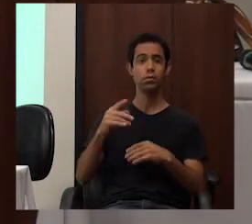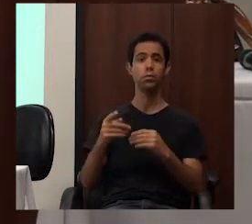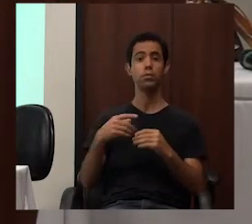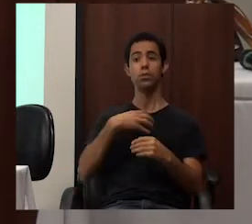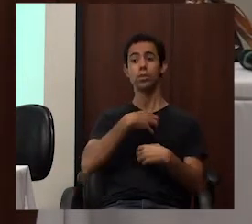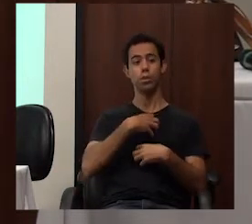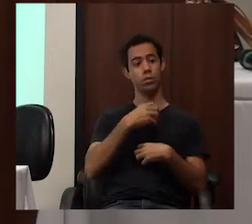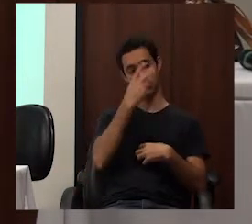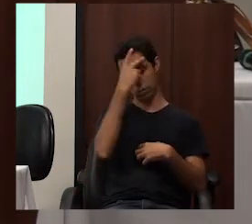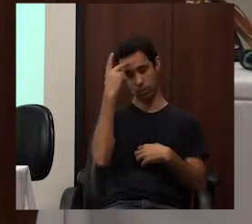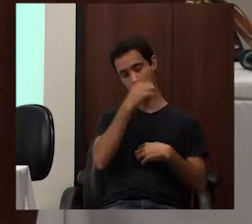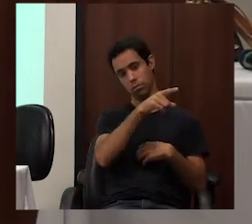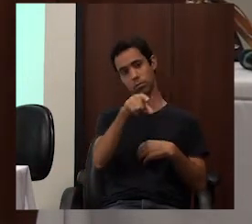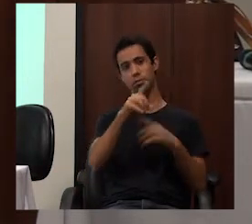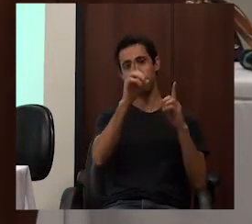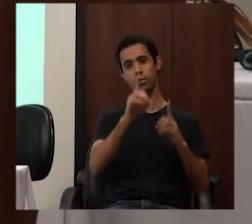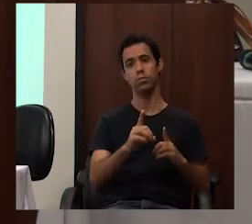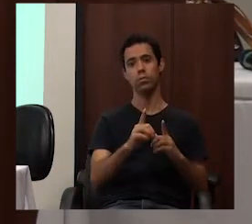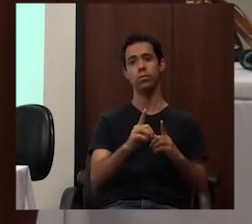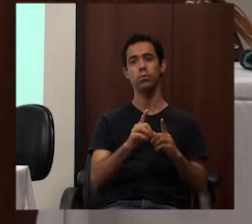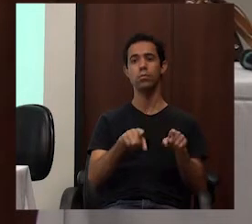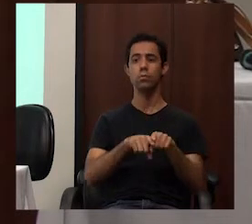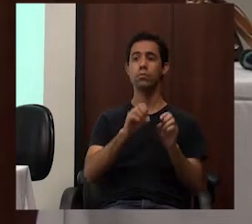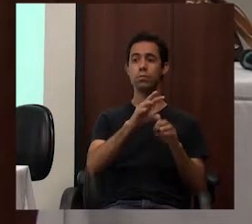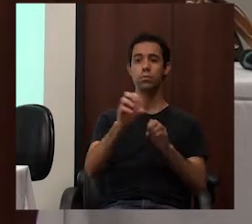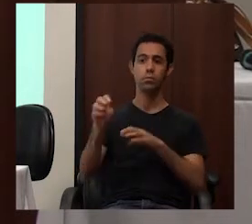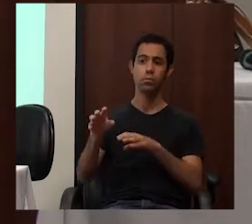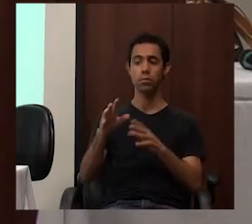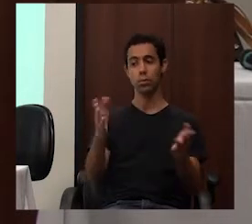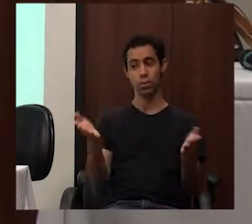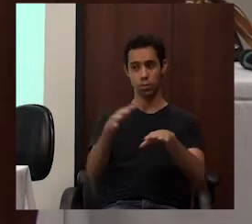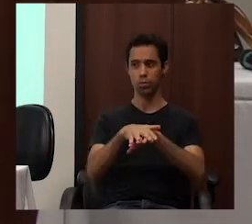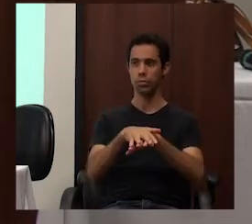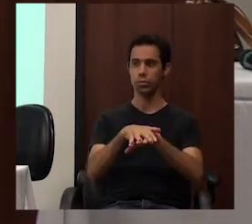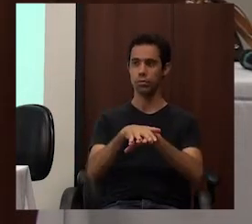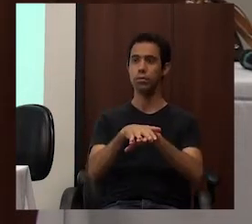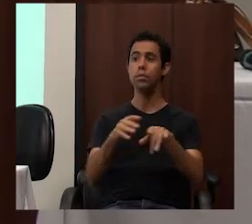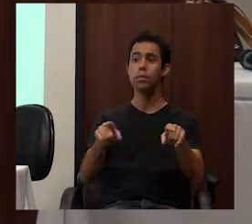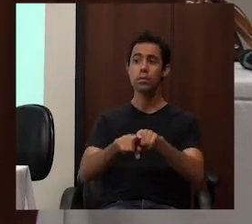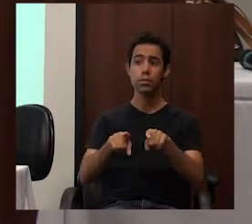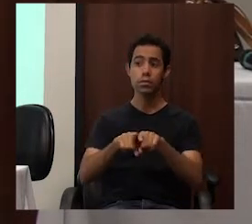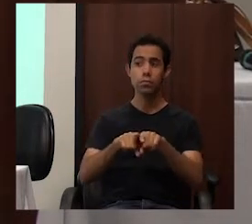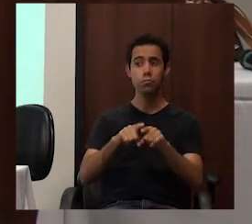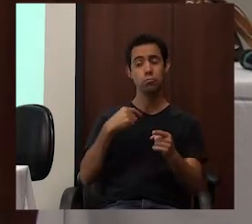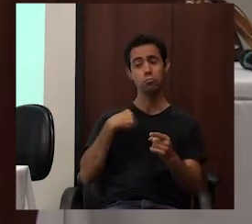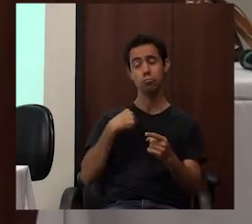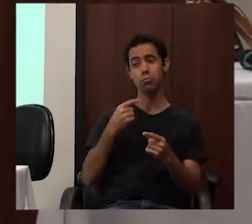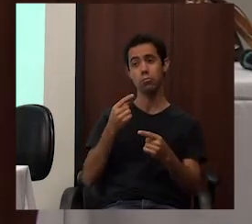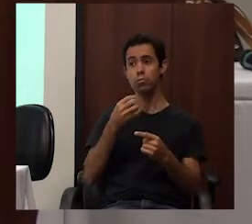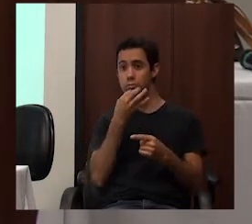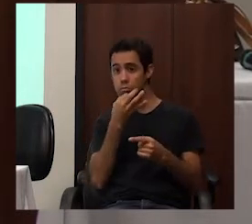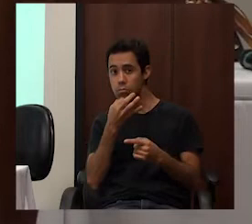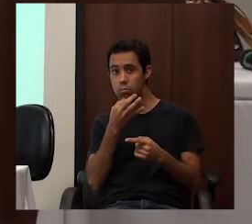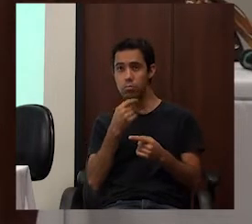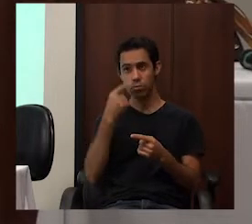Pessoa com Deficiência, fez uma opção legal e constitucional pelo ensino inclusivo. Então, não seria uma opção do pai não